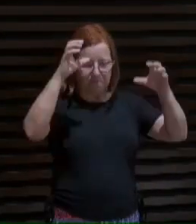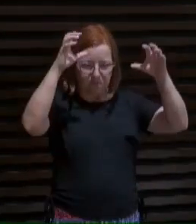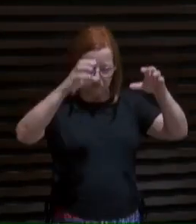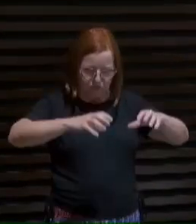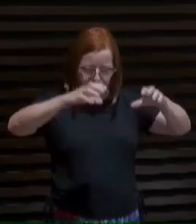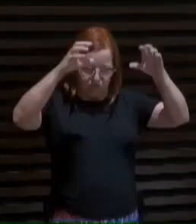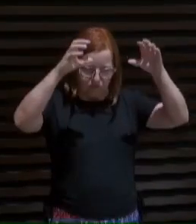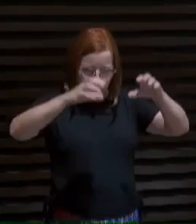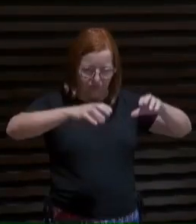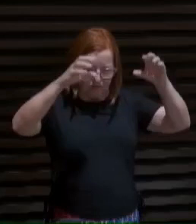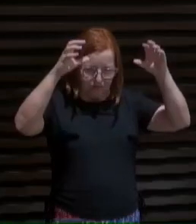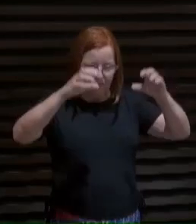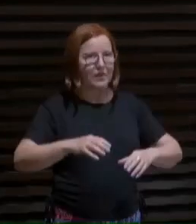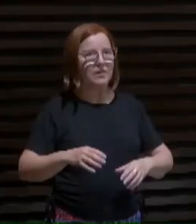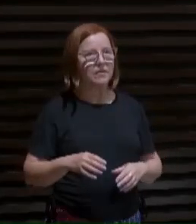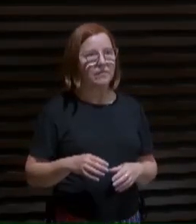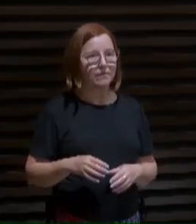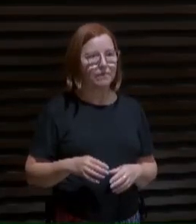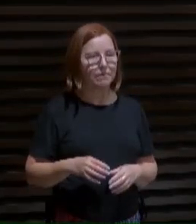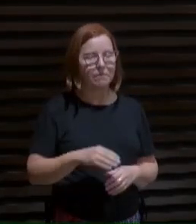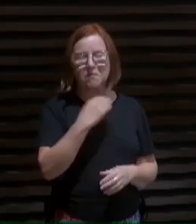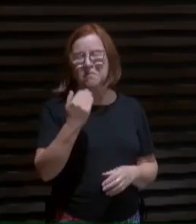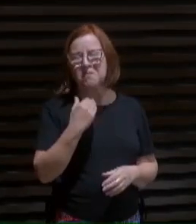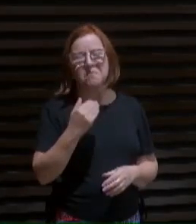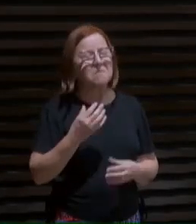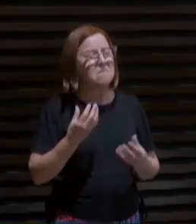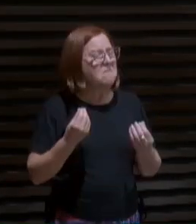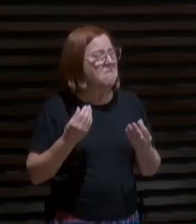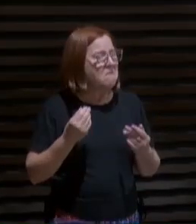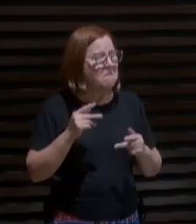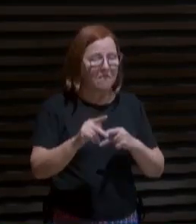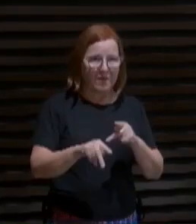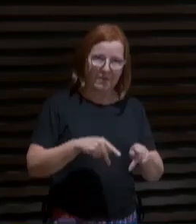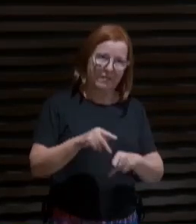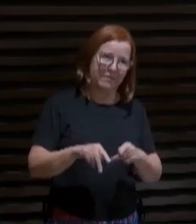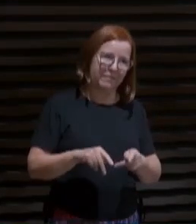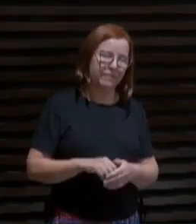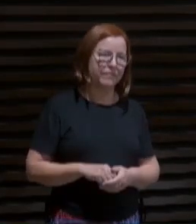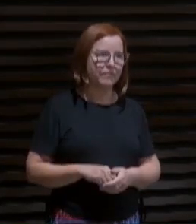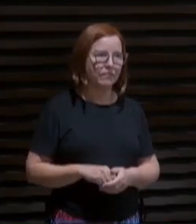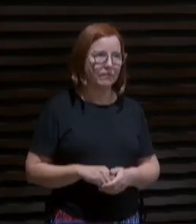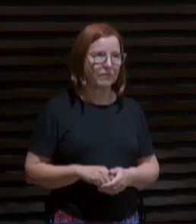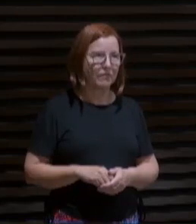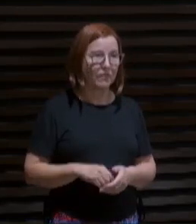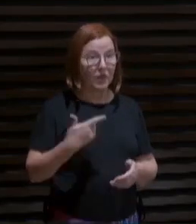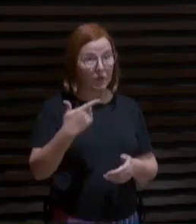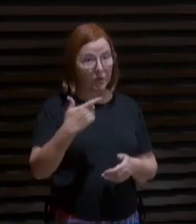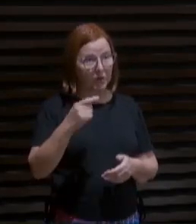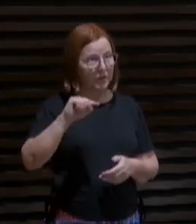porque morreu muita vida, é muita gente. 2000 anos